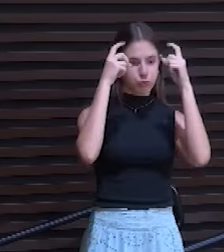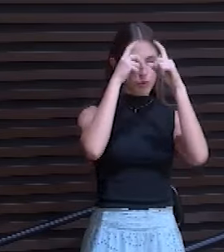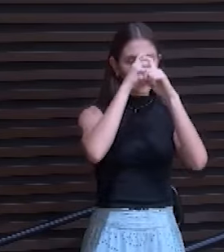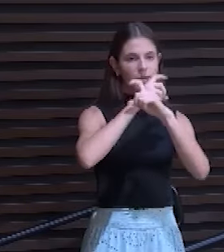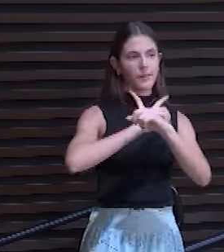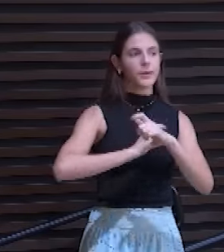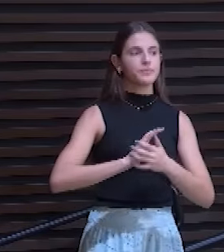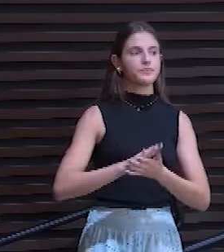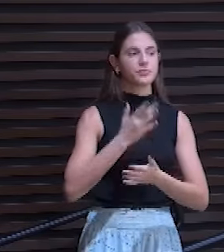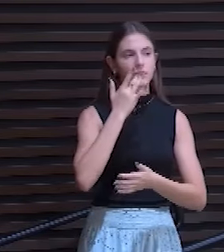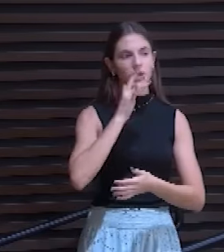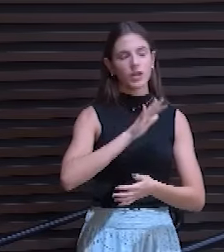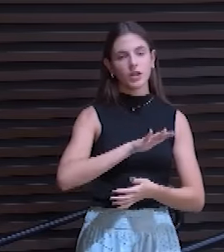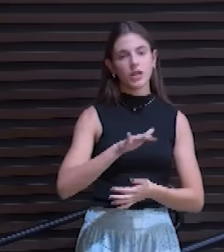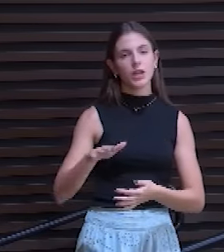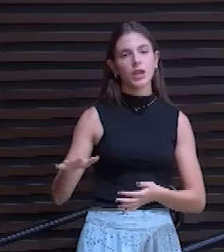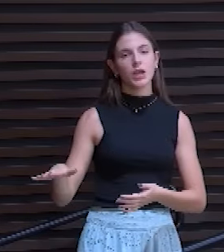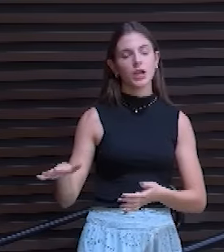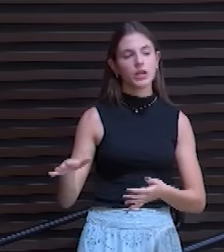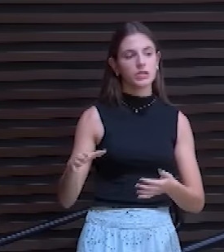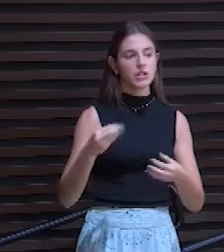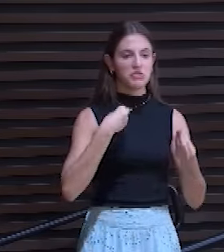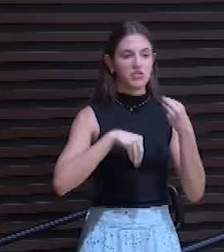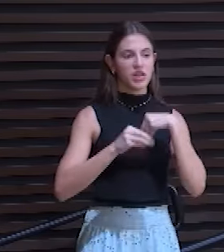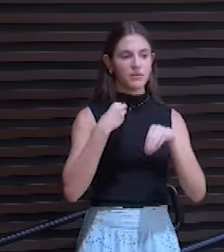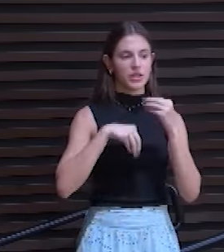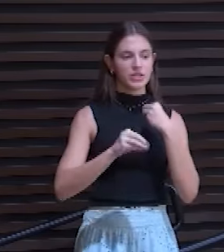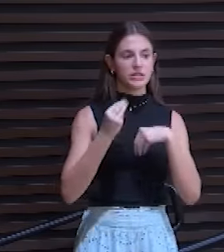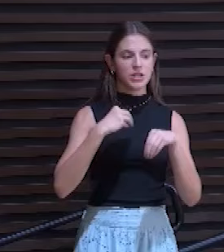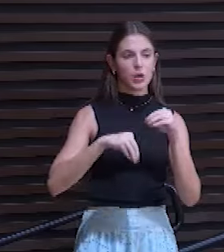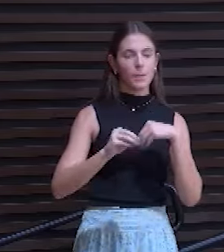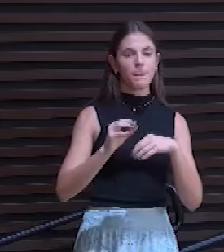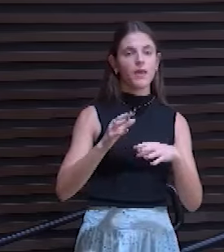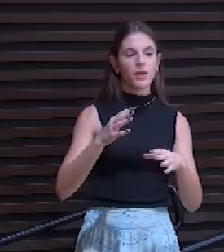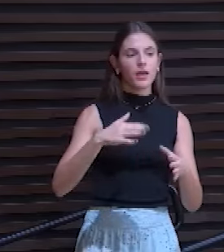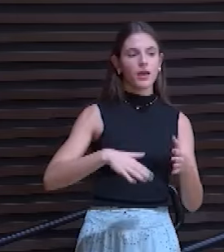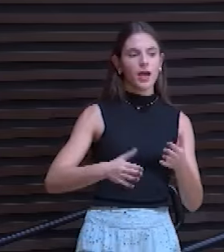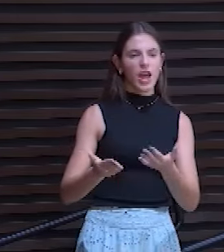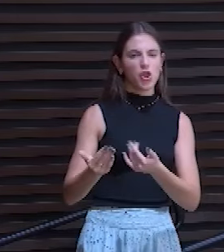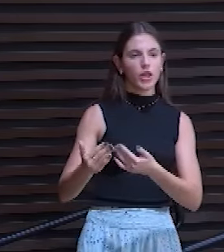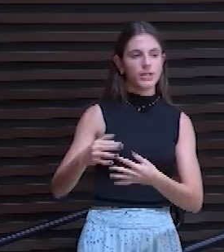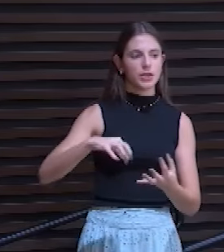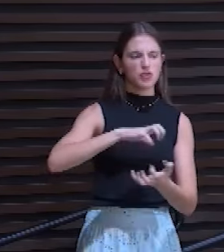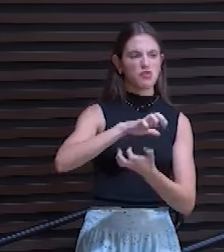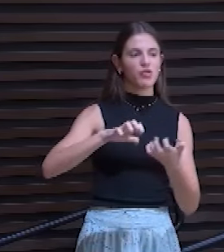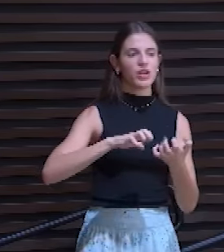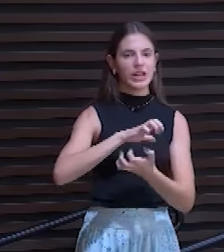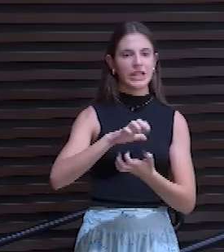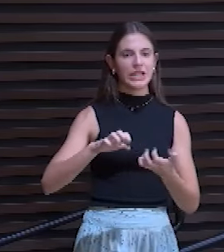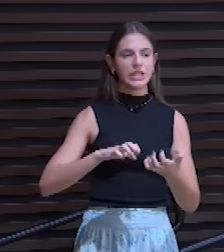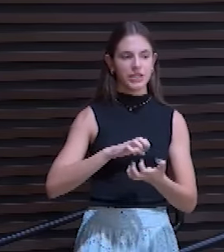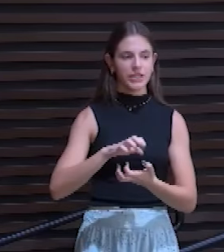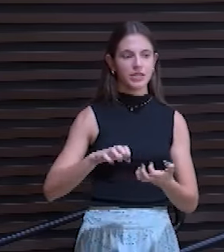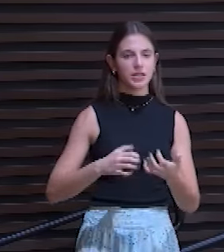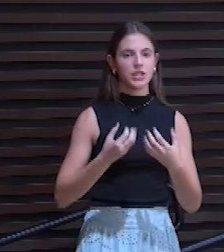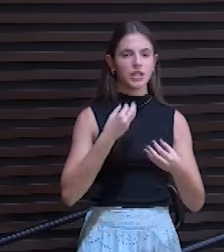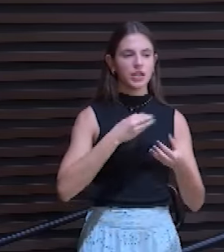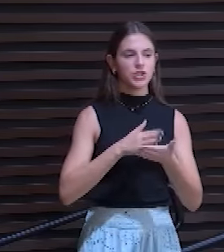com crise de ansiedade. Nós vamos à luz da palavra de Deus, porque, gente,